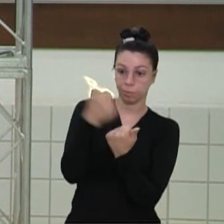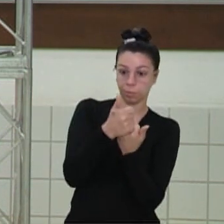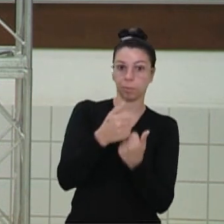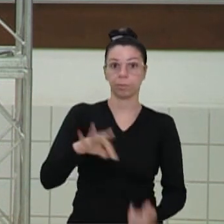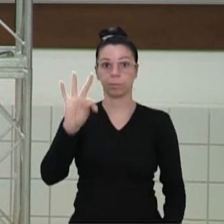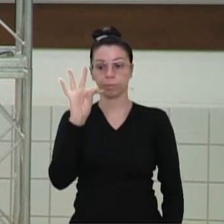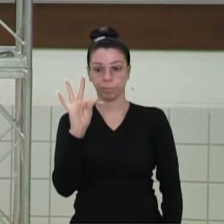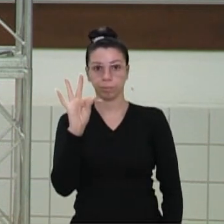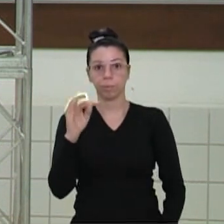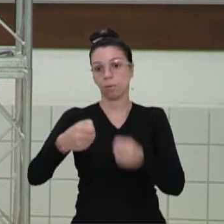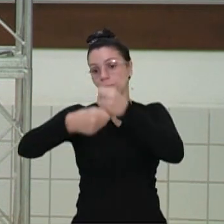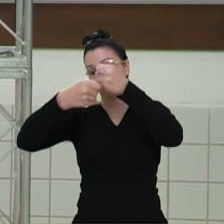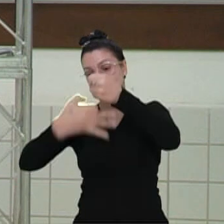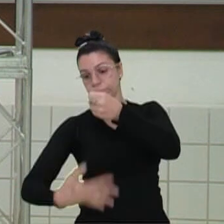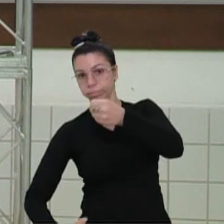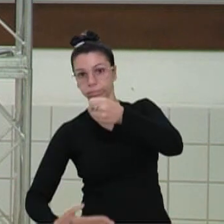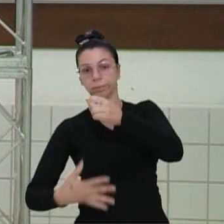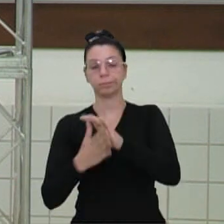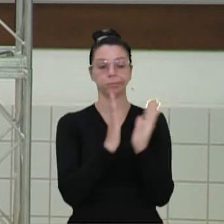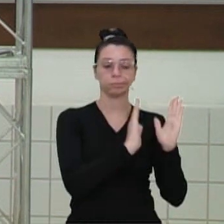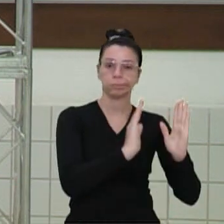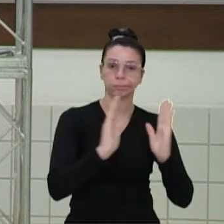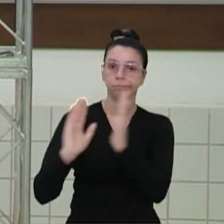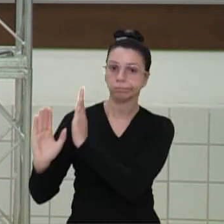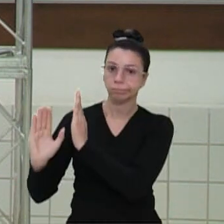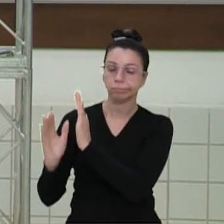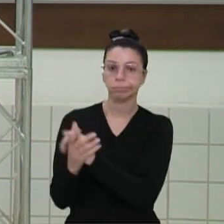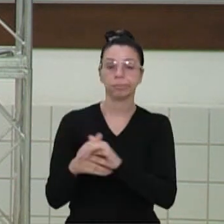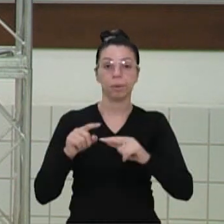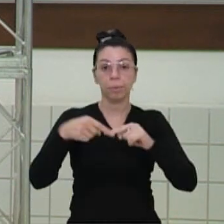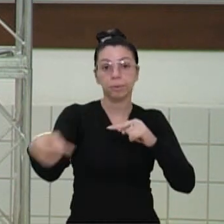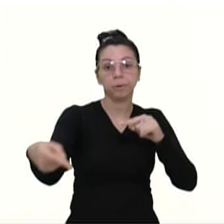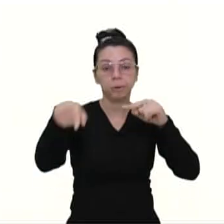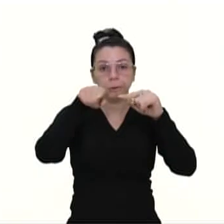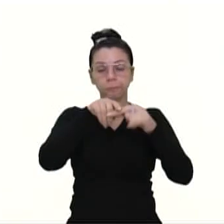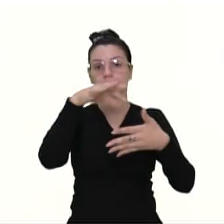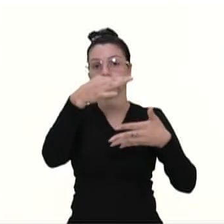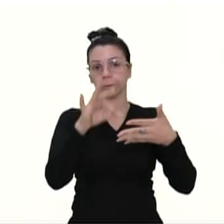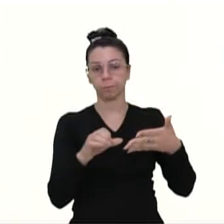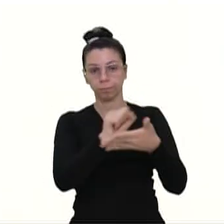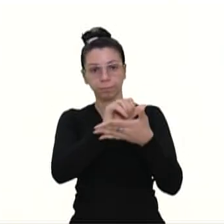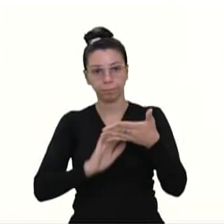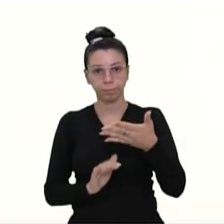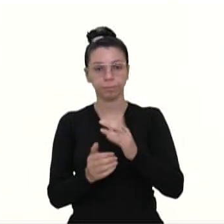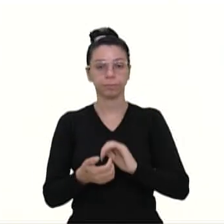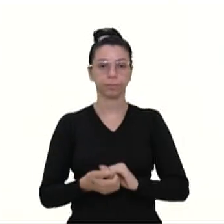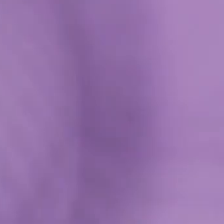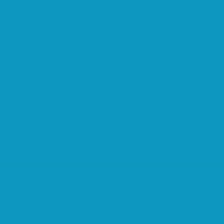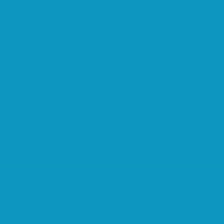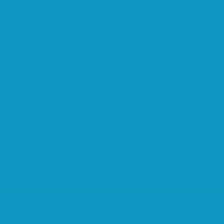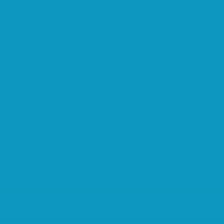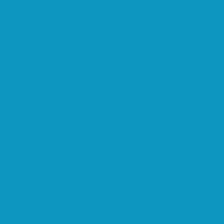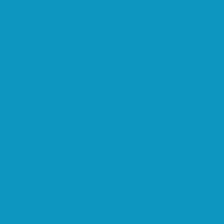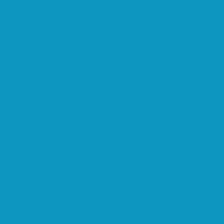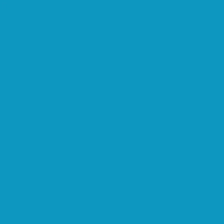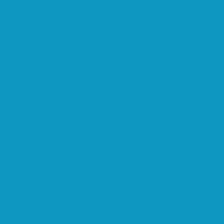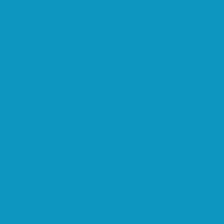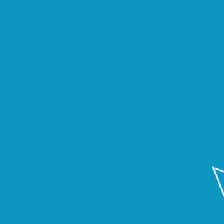7 e desenvolve o cálculo passo a passo. O professor já volta com a correção do exercício.